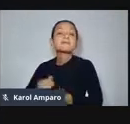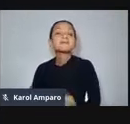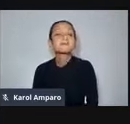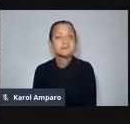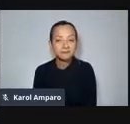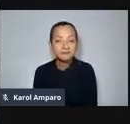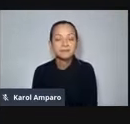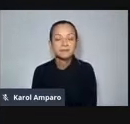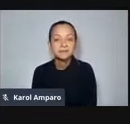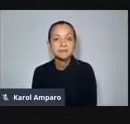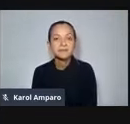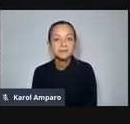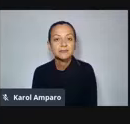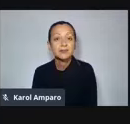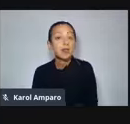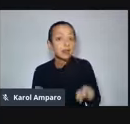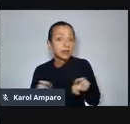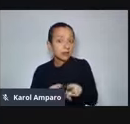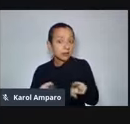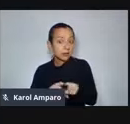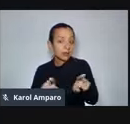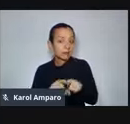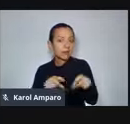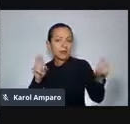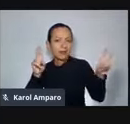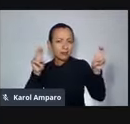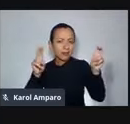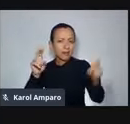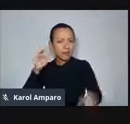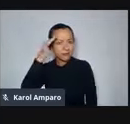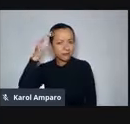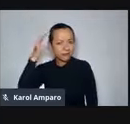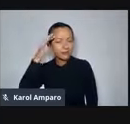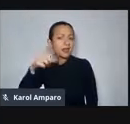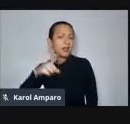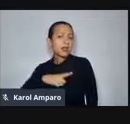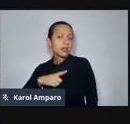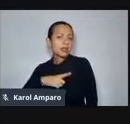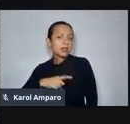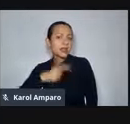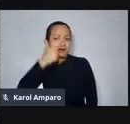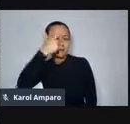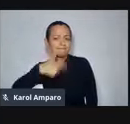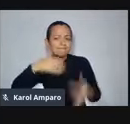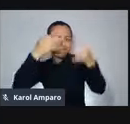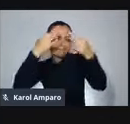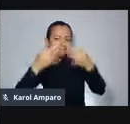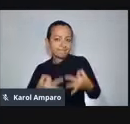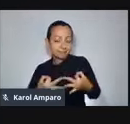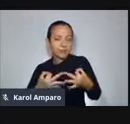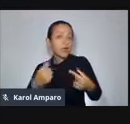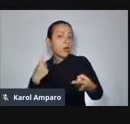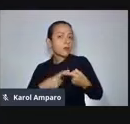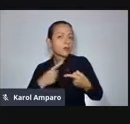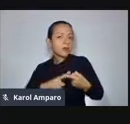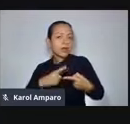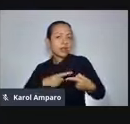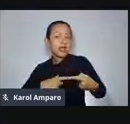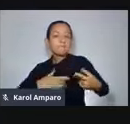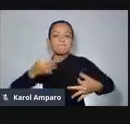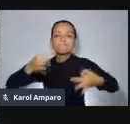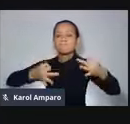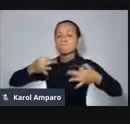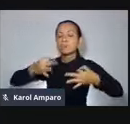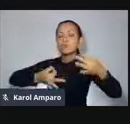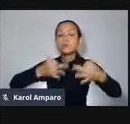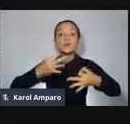Temos ainda incluídos na filosofia os valores morais, que são juízos construídos socialmente, fundamentados